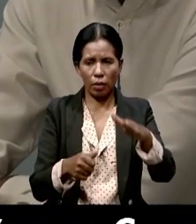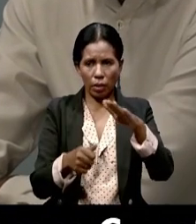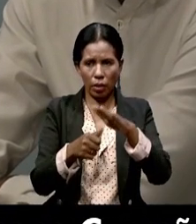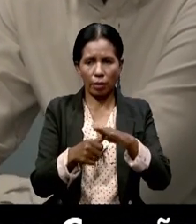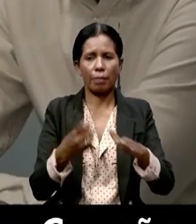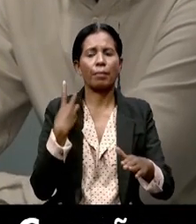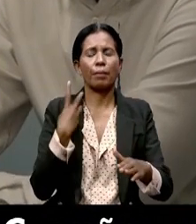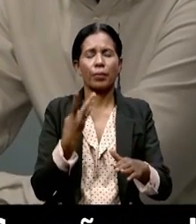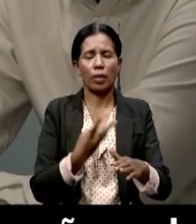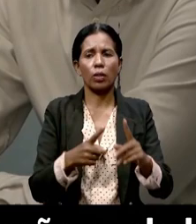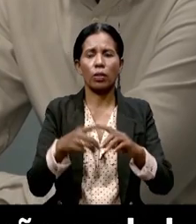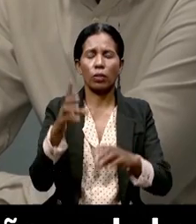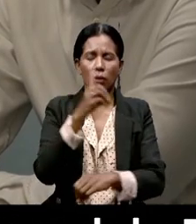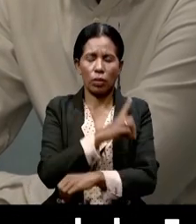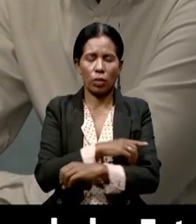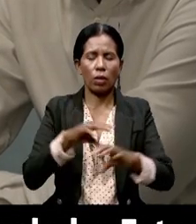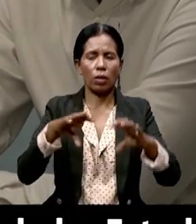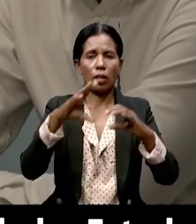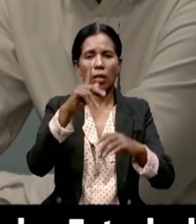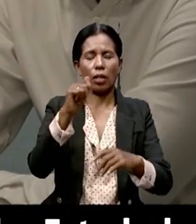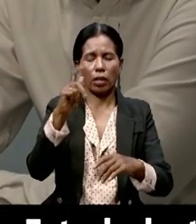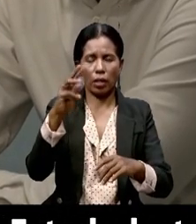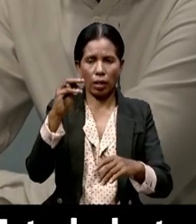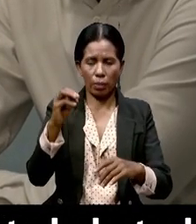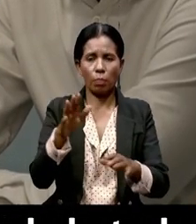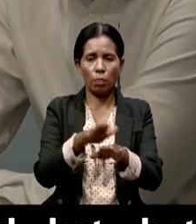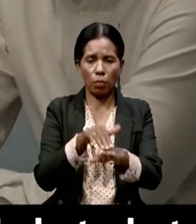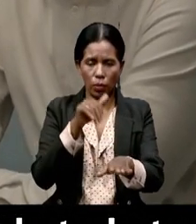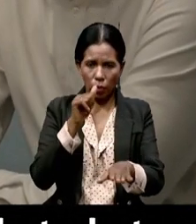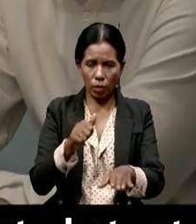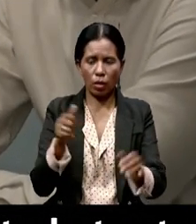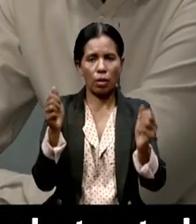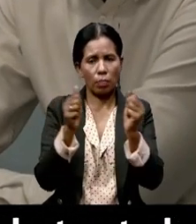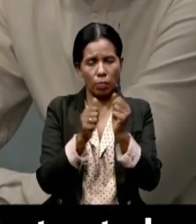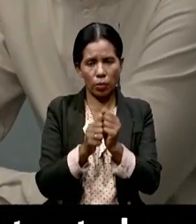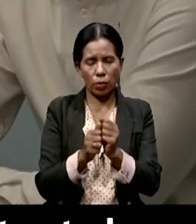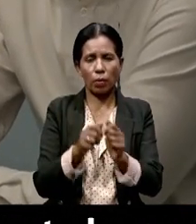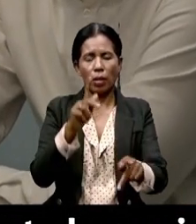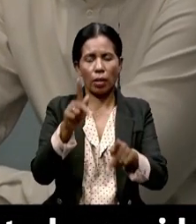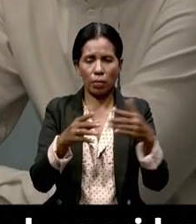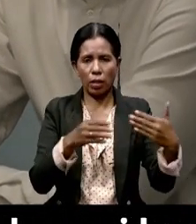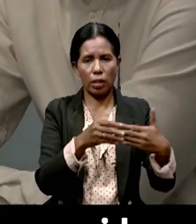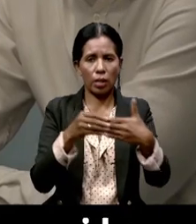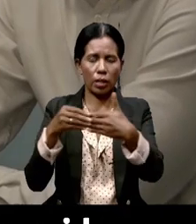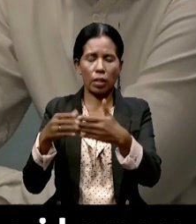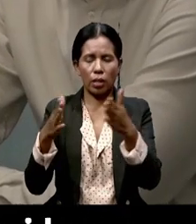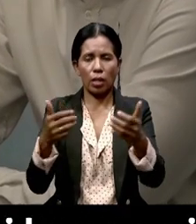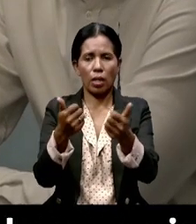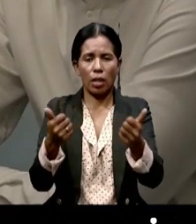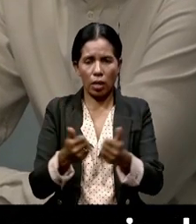que hoje, Comissão Reguladora Arte Marciais, bolo, hamuto com iniciativa, sira, hoje, liderança, organização, arte